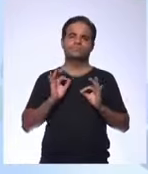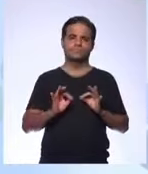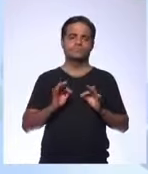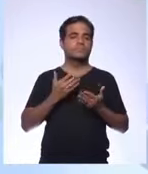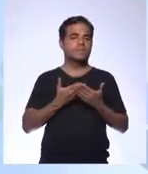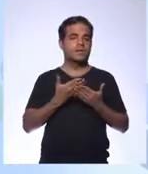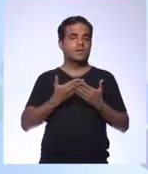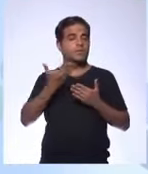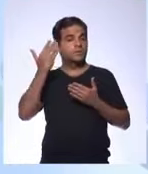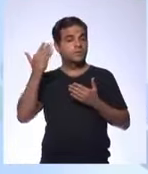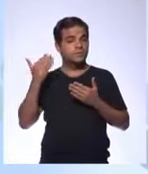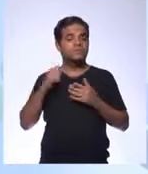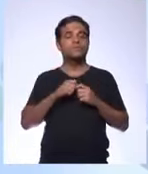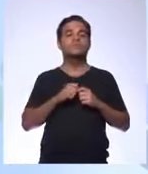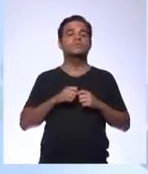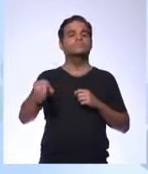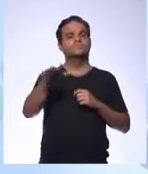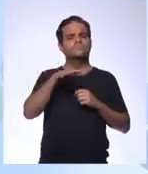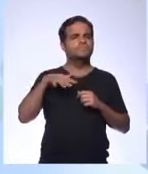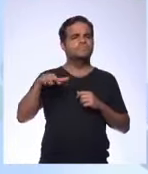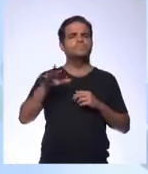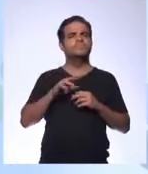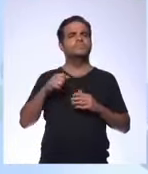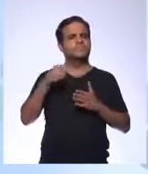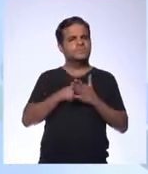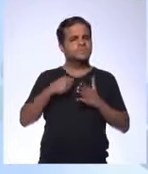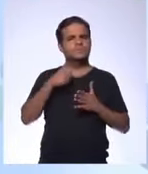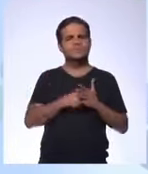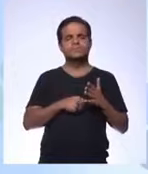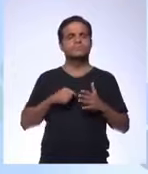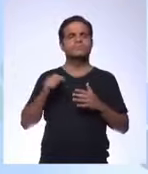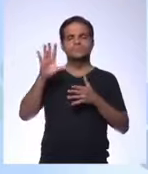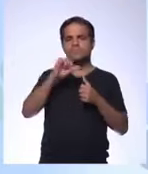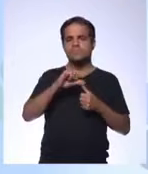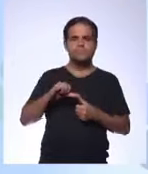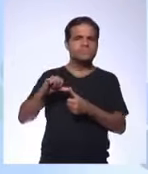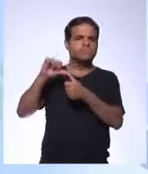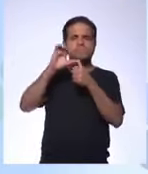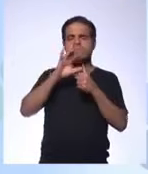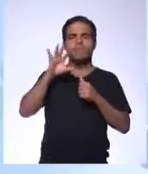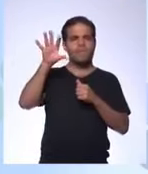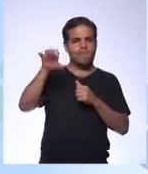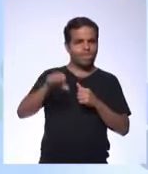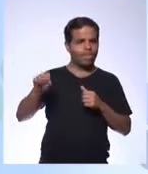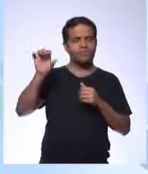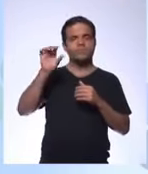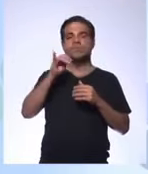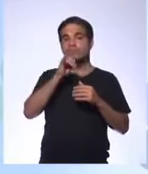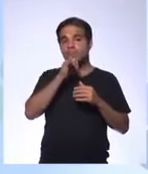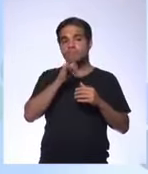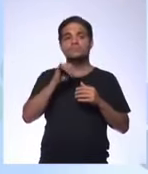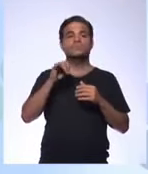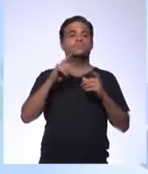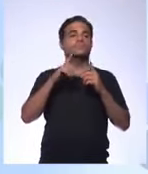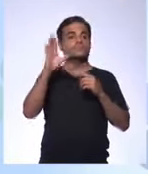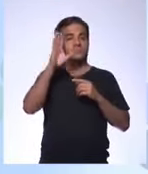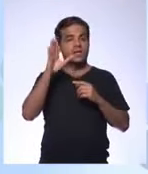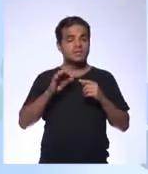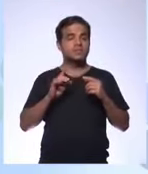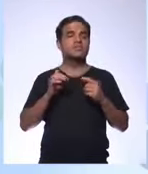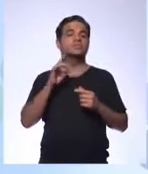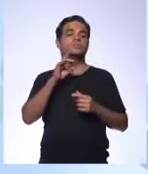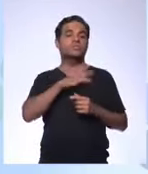anterior, a gente fez um panorama aí das ditaduras na América Latina, pegando aí os exemplos de Brasil, Chile